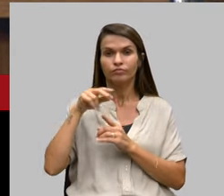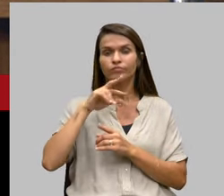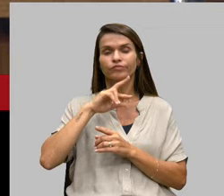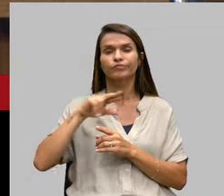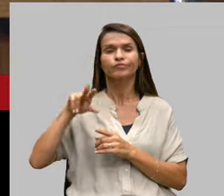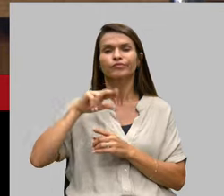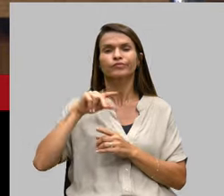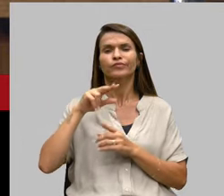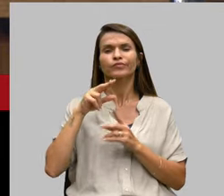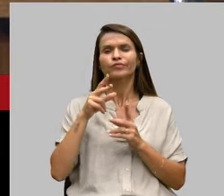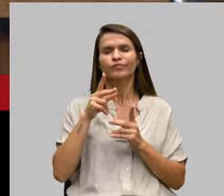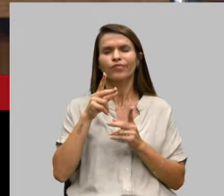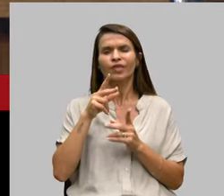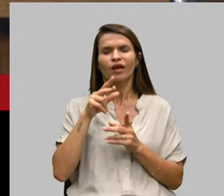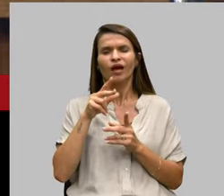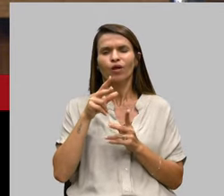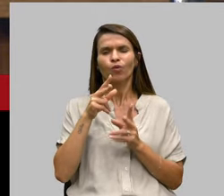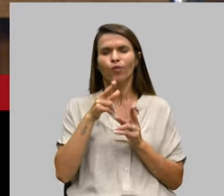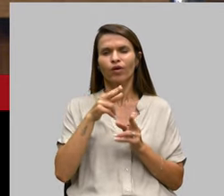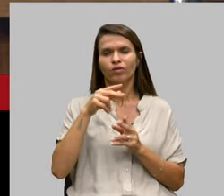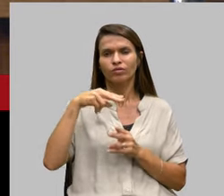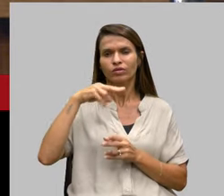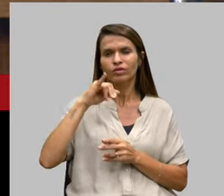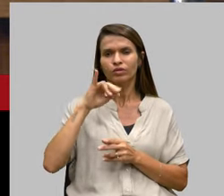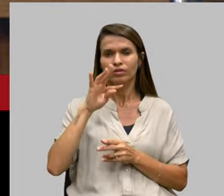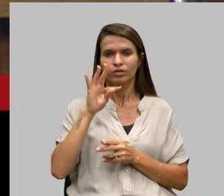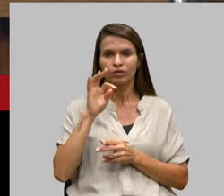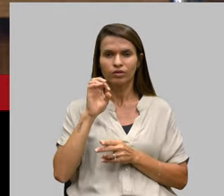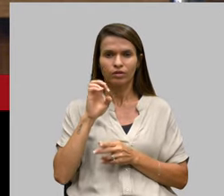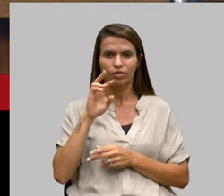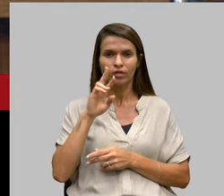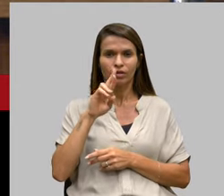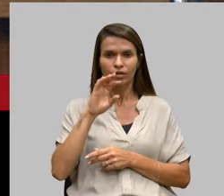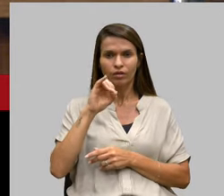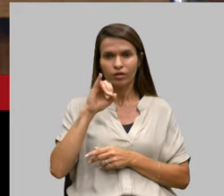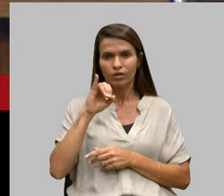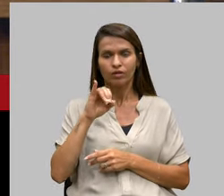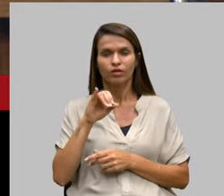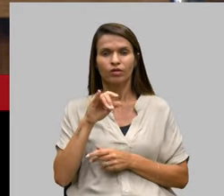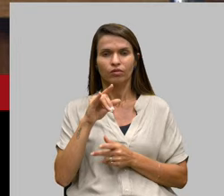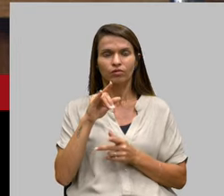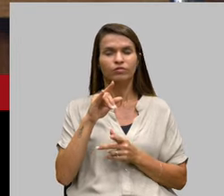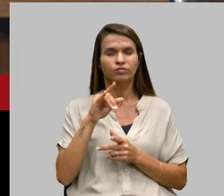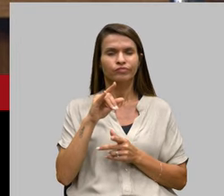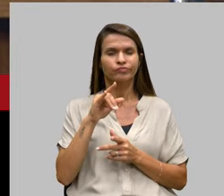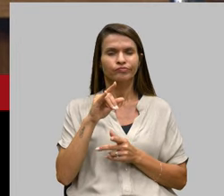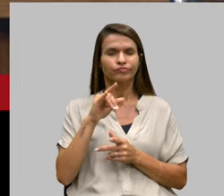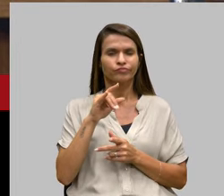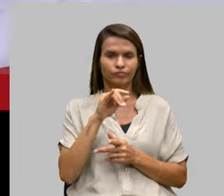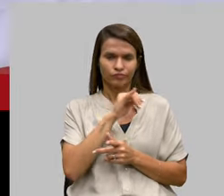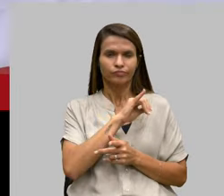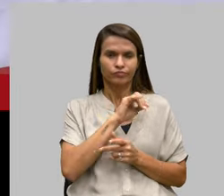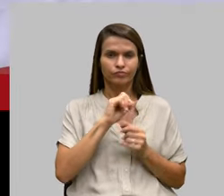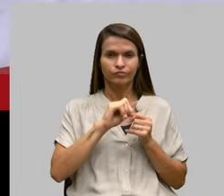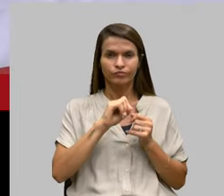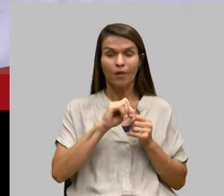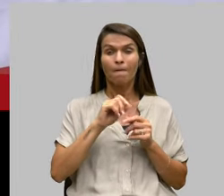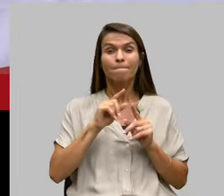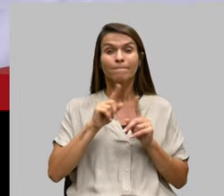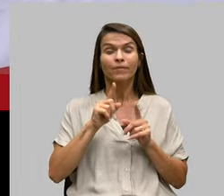talvez com uma carta na manga mas com fluxo contínuo eu estou dizendo aqui de repartição de